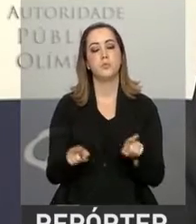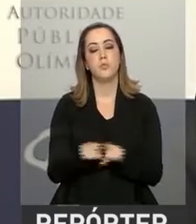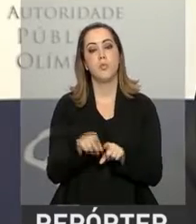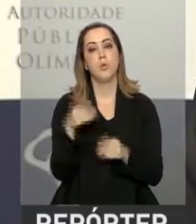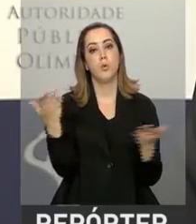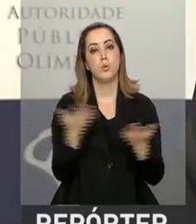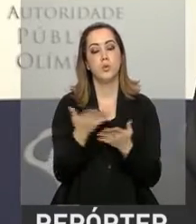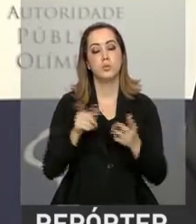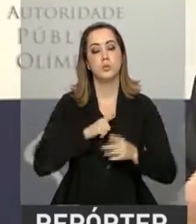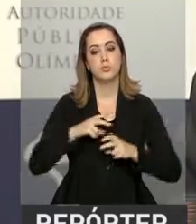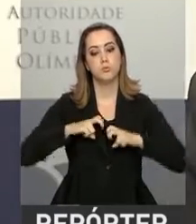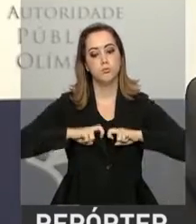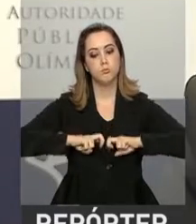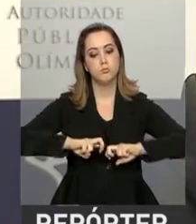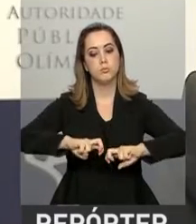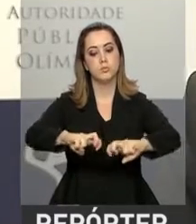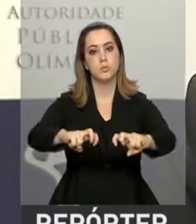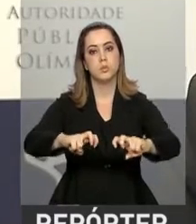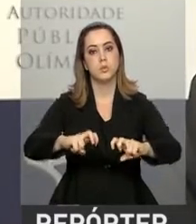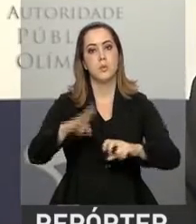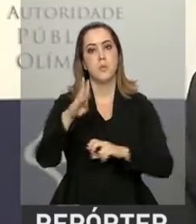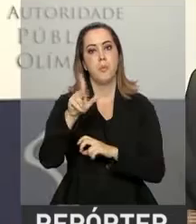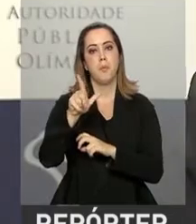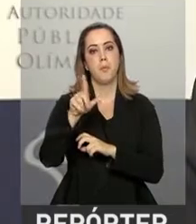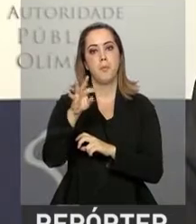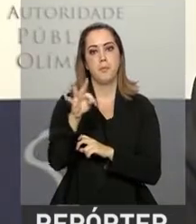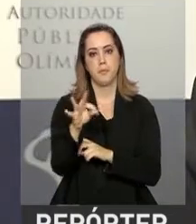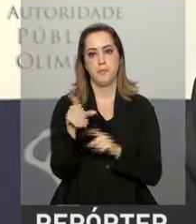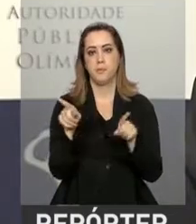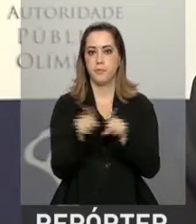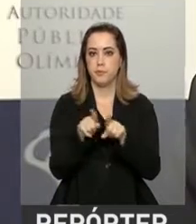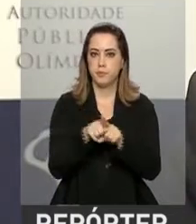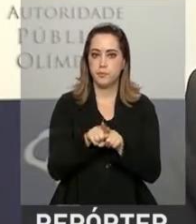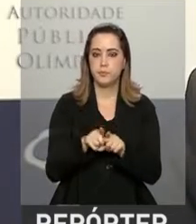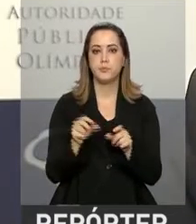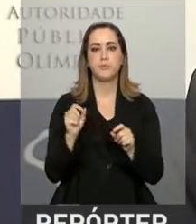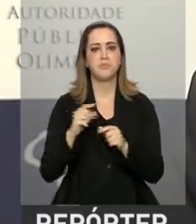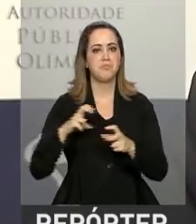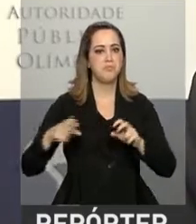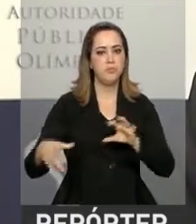em funcionamento, onde nós temos BRTs integrando todas as áreas olímpicas,